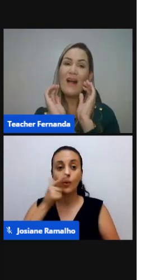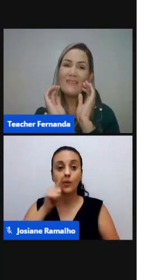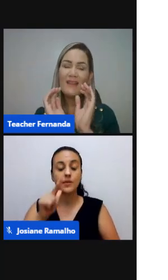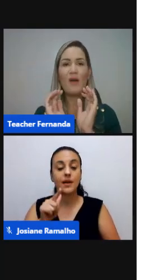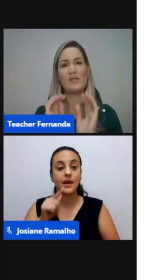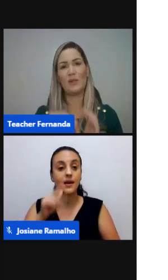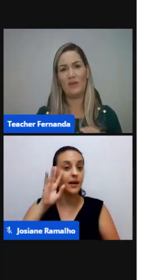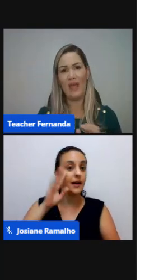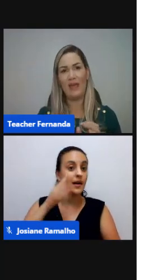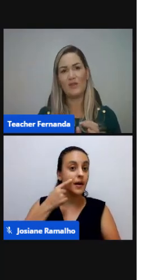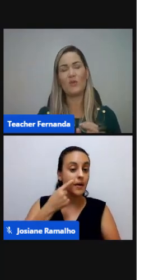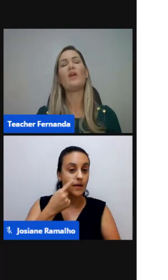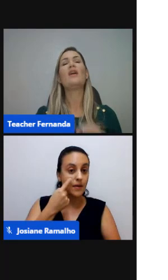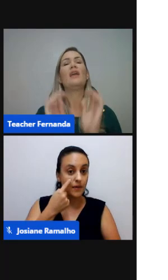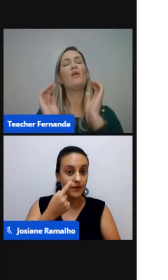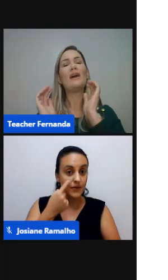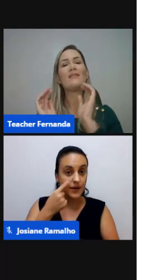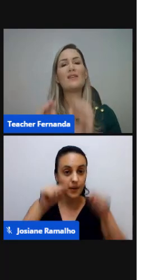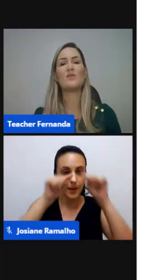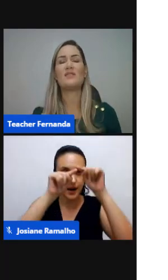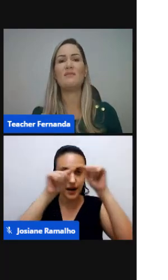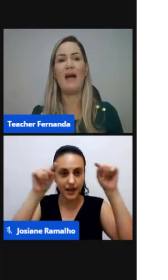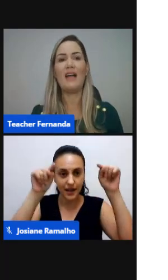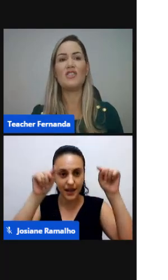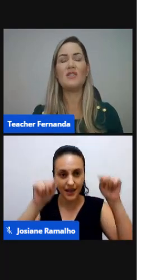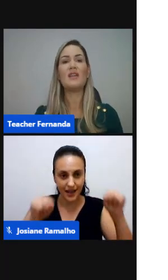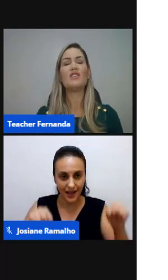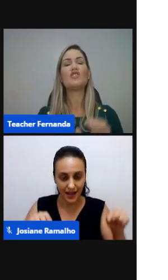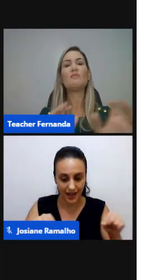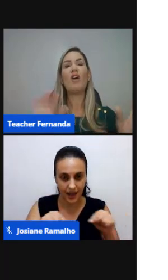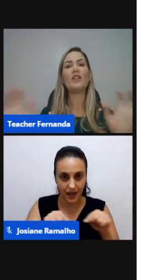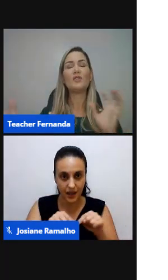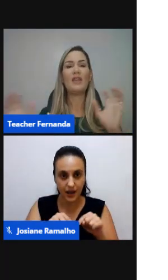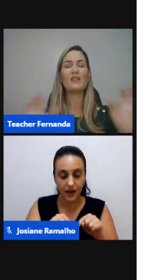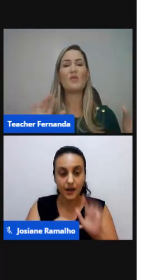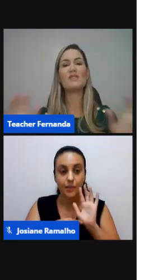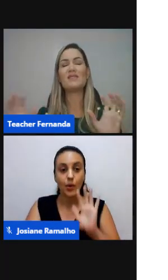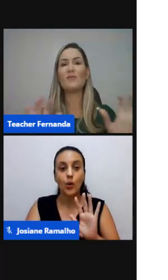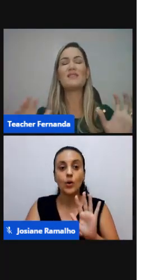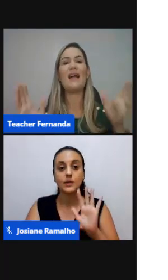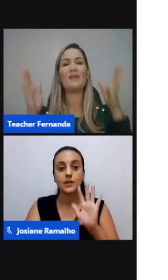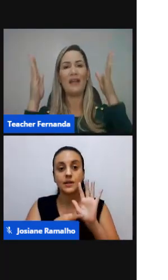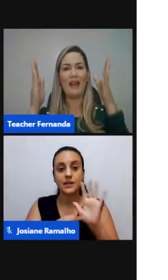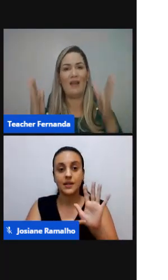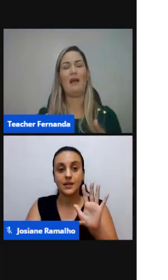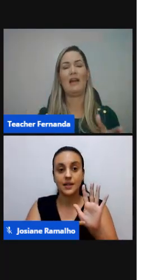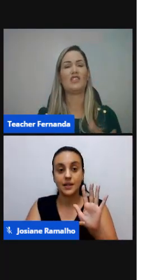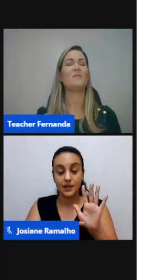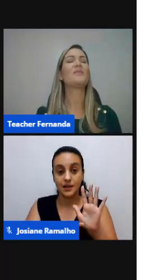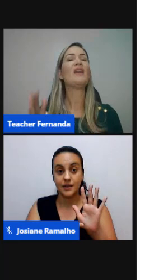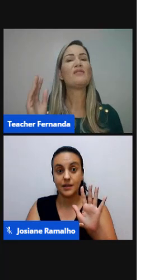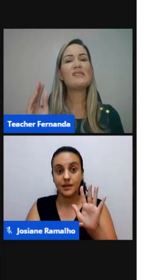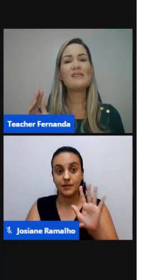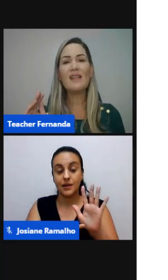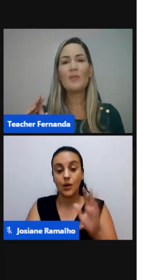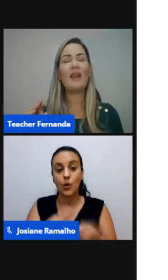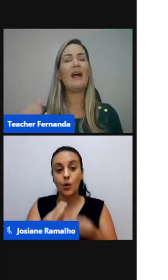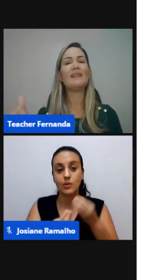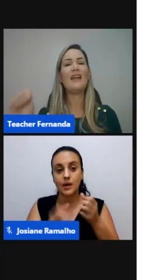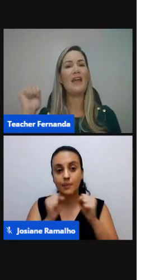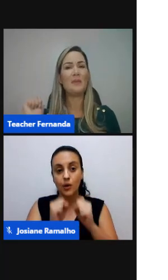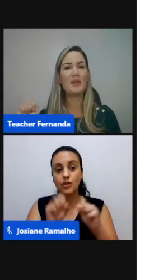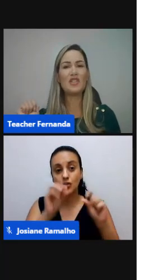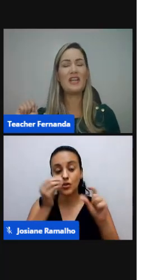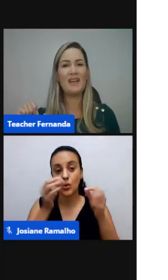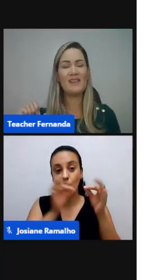pode enquadrar o seu texto, enquadrar as suas imagens, de modo que as coisas não saiam daquela margem. Vocês lembram